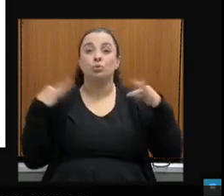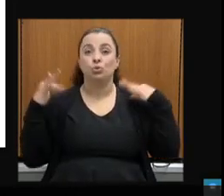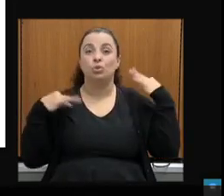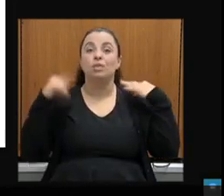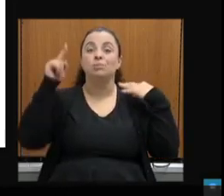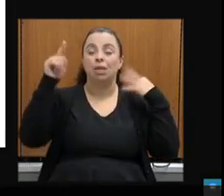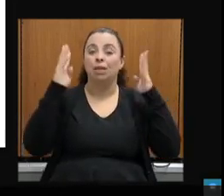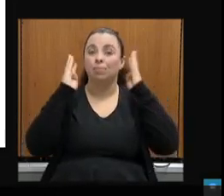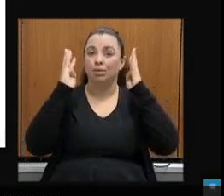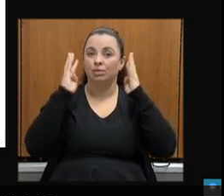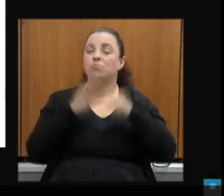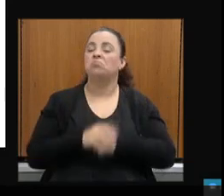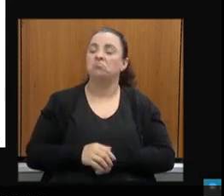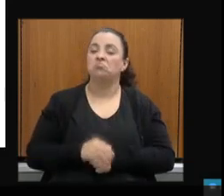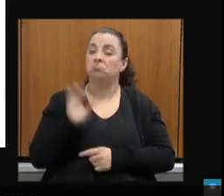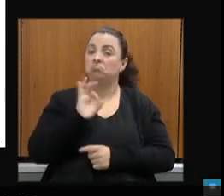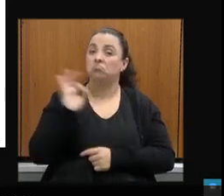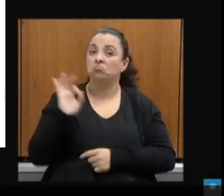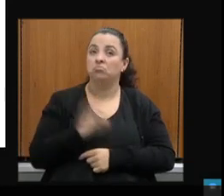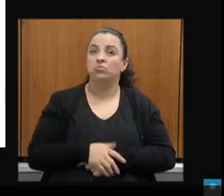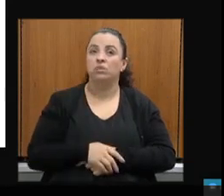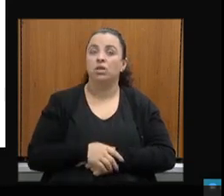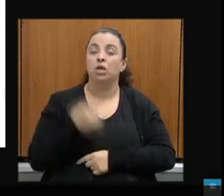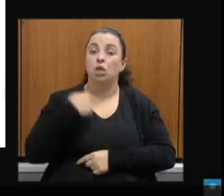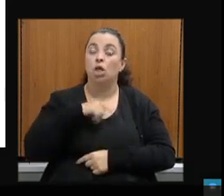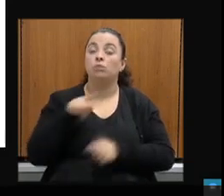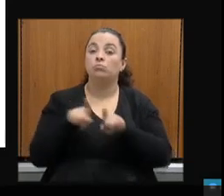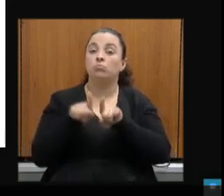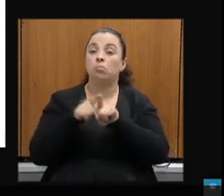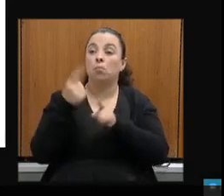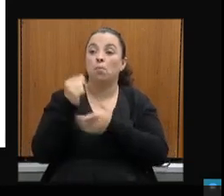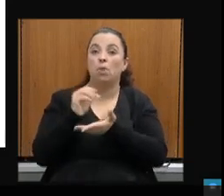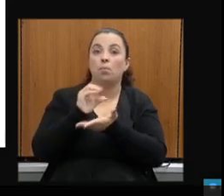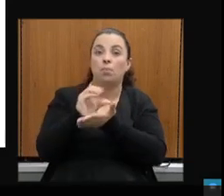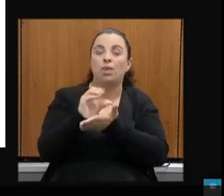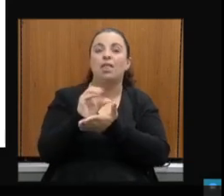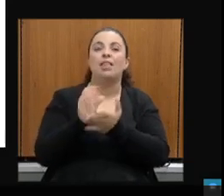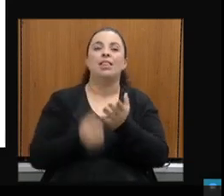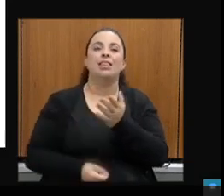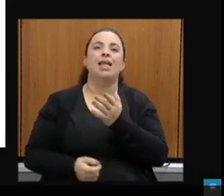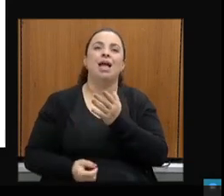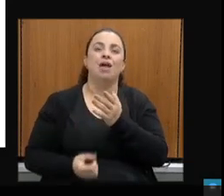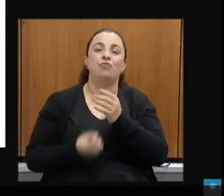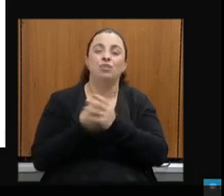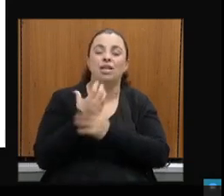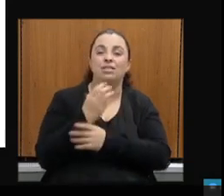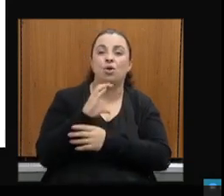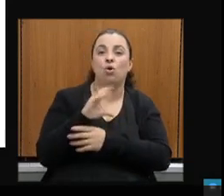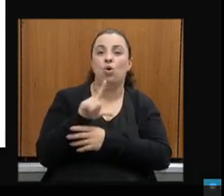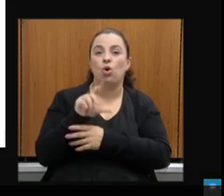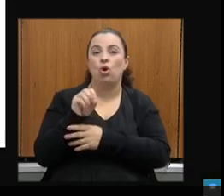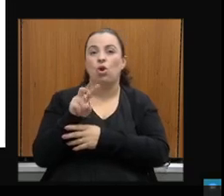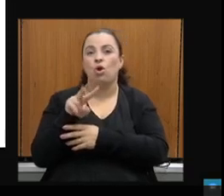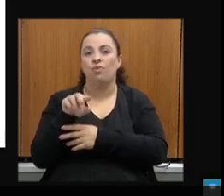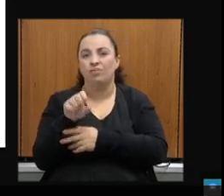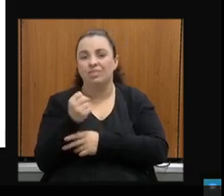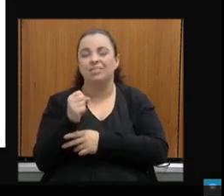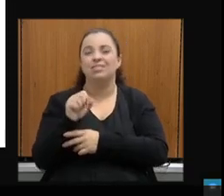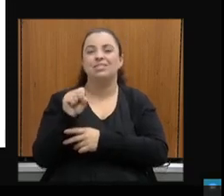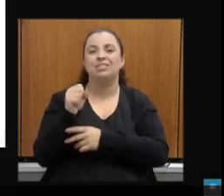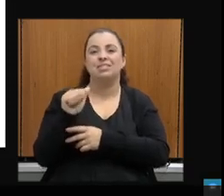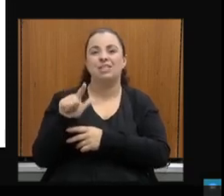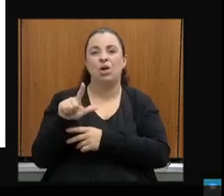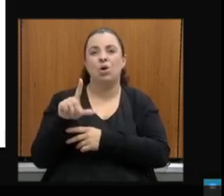são os patrocinadores é e da Fundação Clóvis Salgado da Orquestra Filarmônica de Minas nesses 200